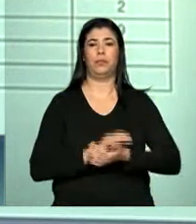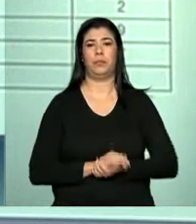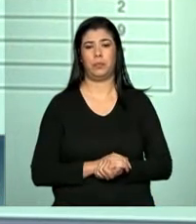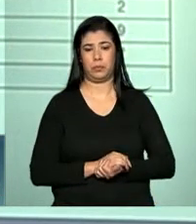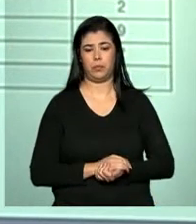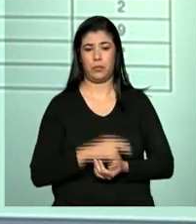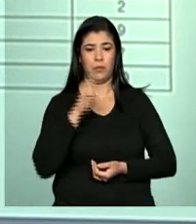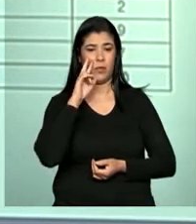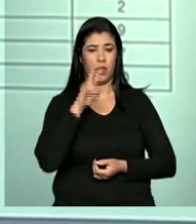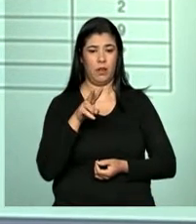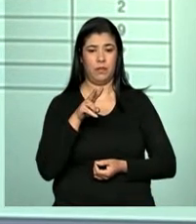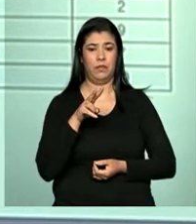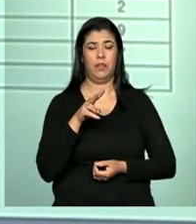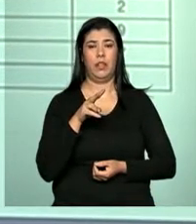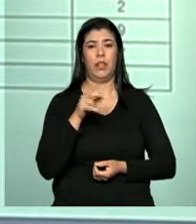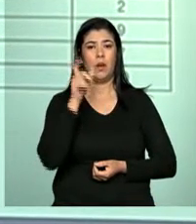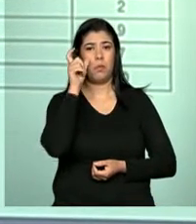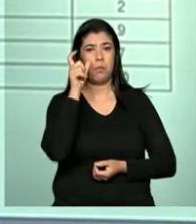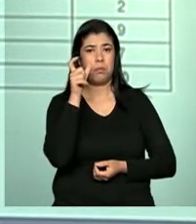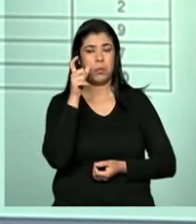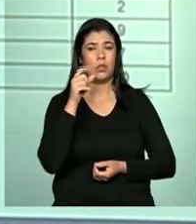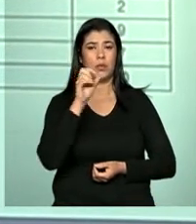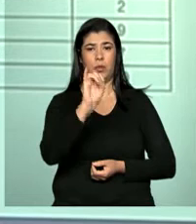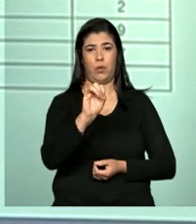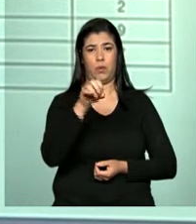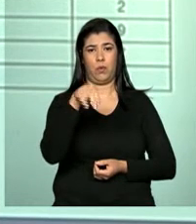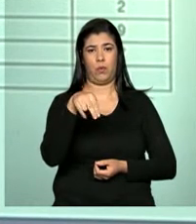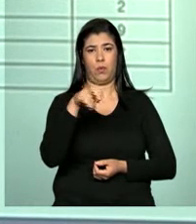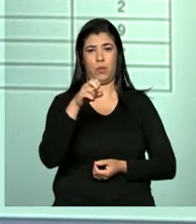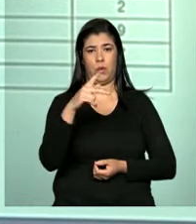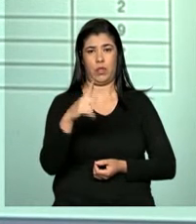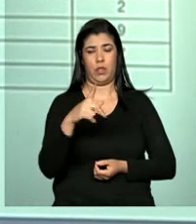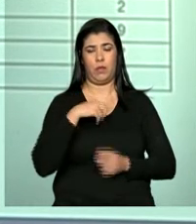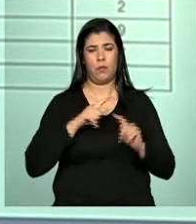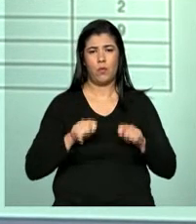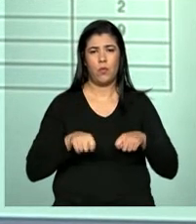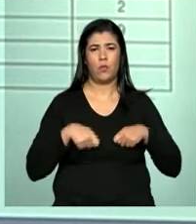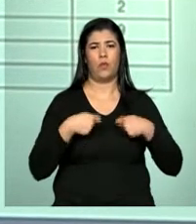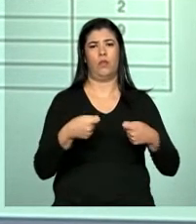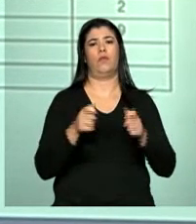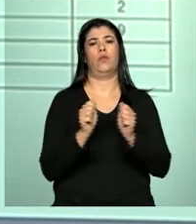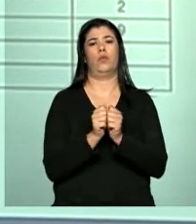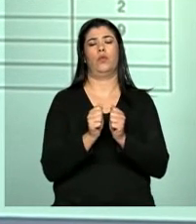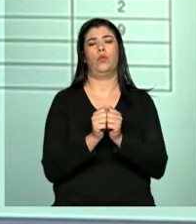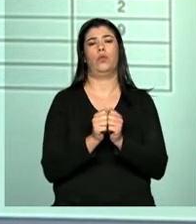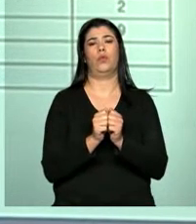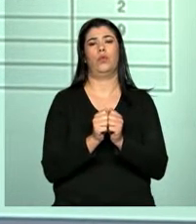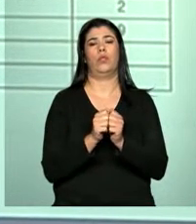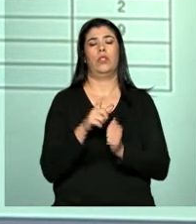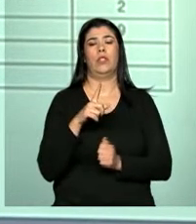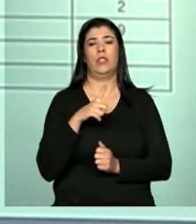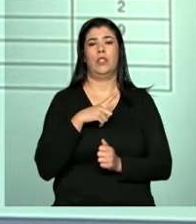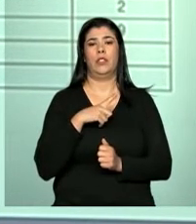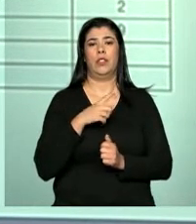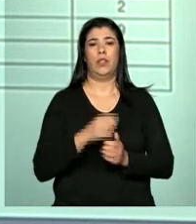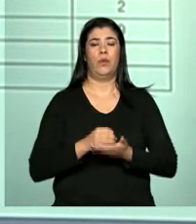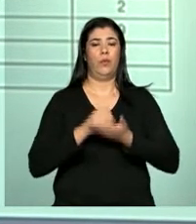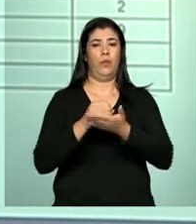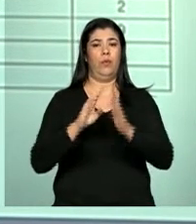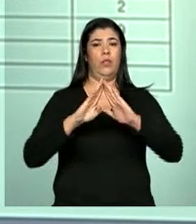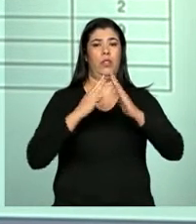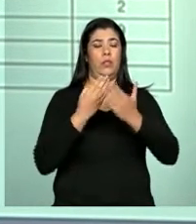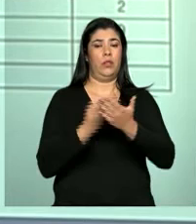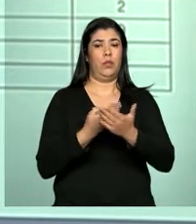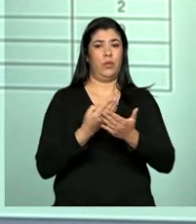uma observação, o INEP tem feito um esforço de dar à escola uma